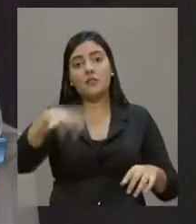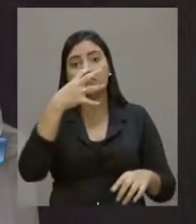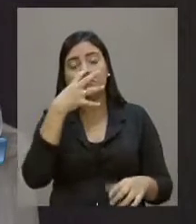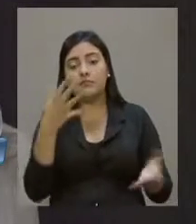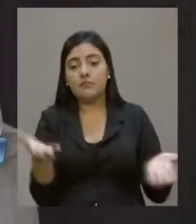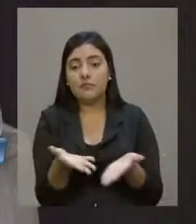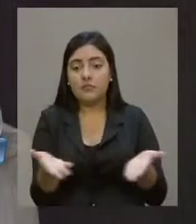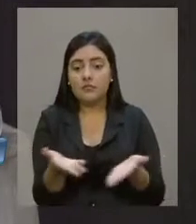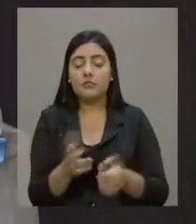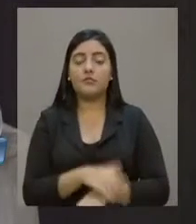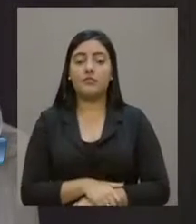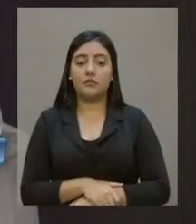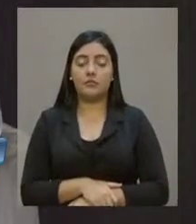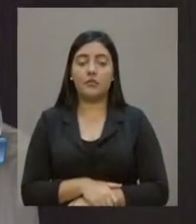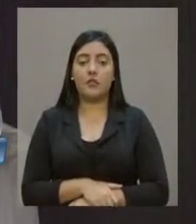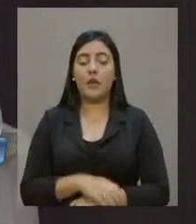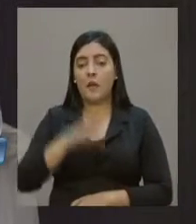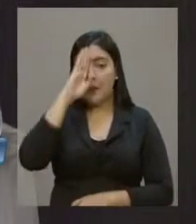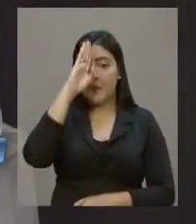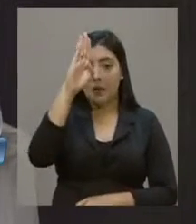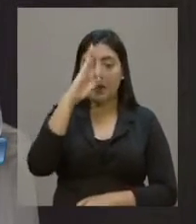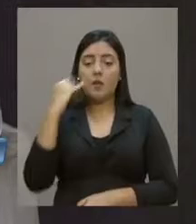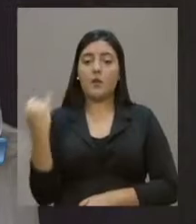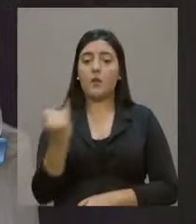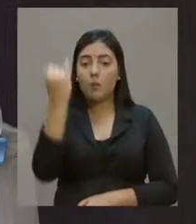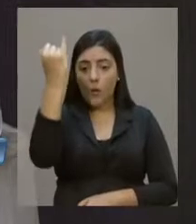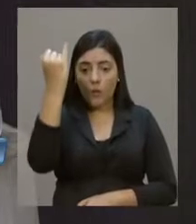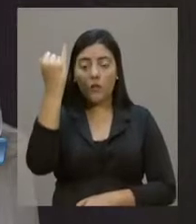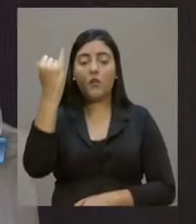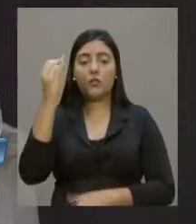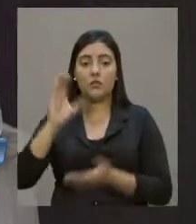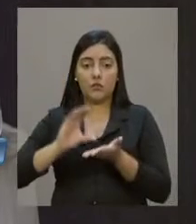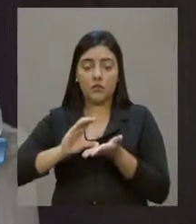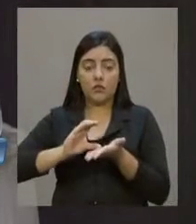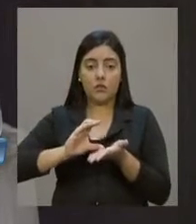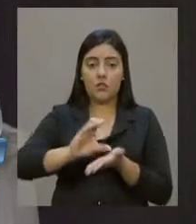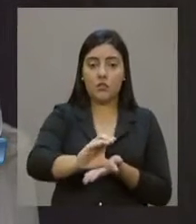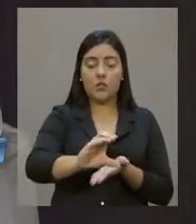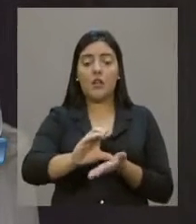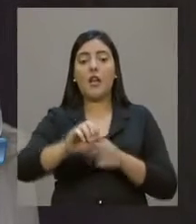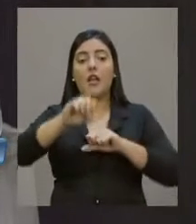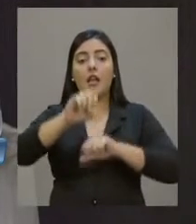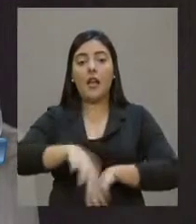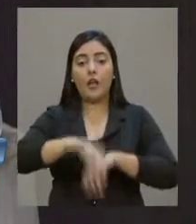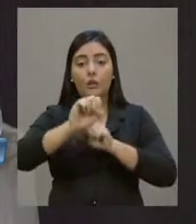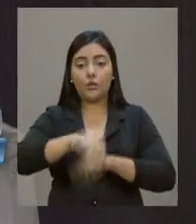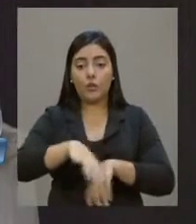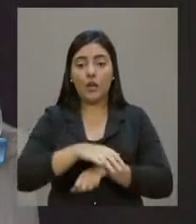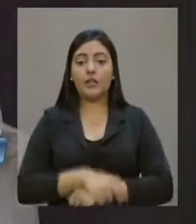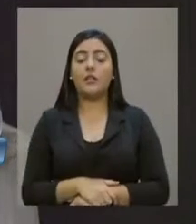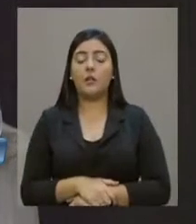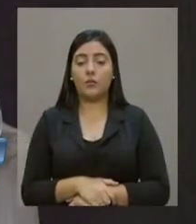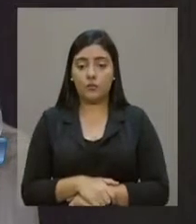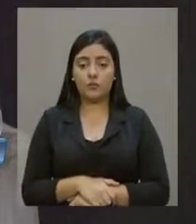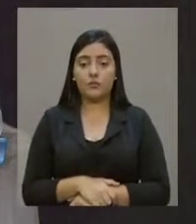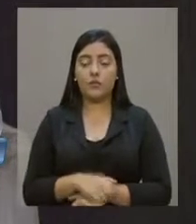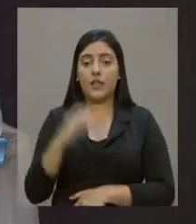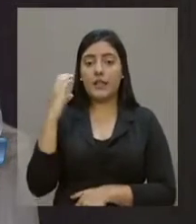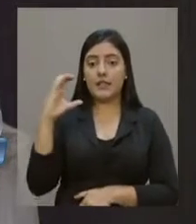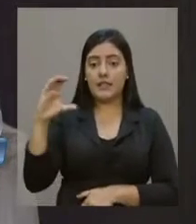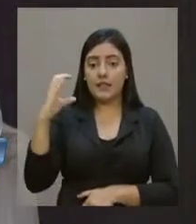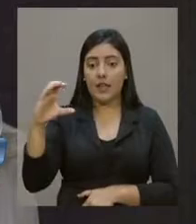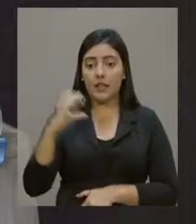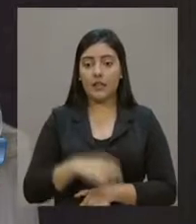em duas coisas. É fundamental investir em educação,